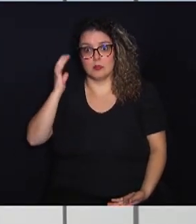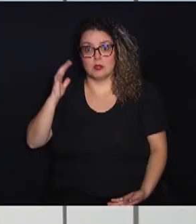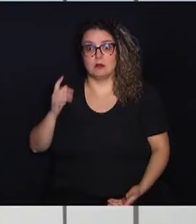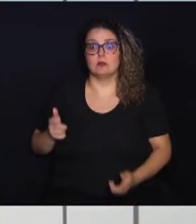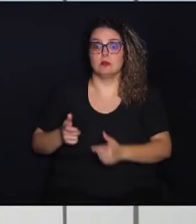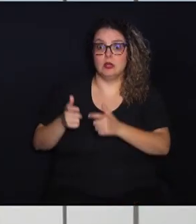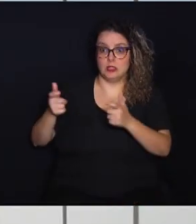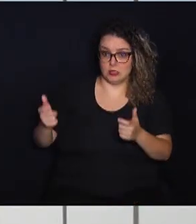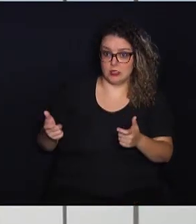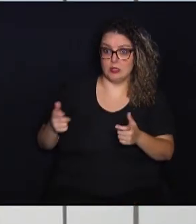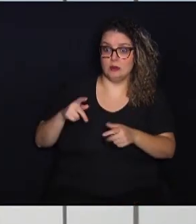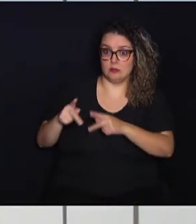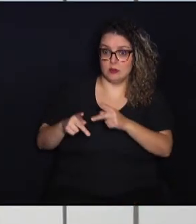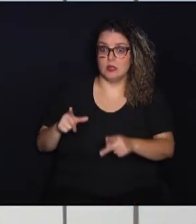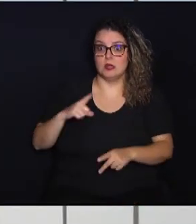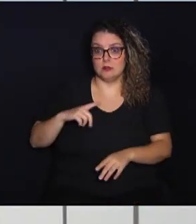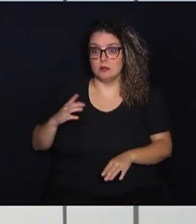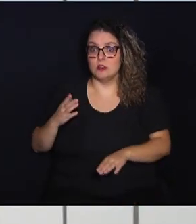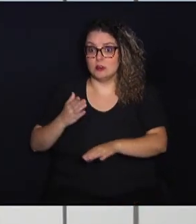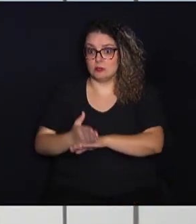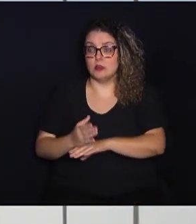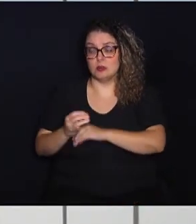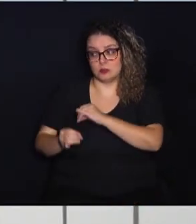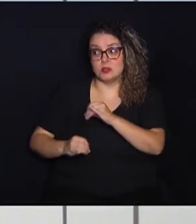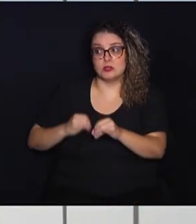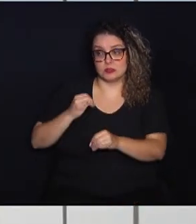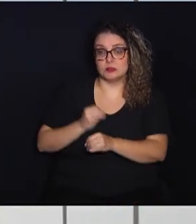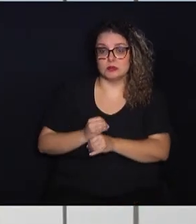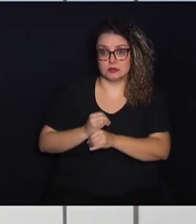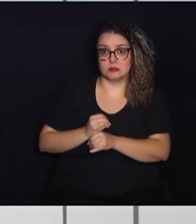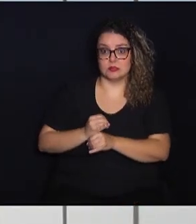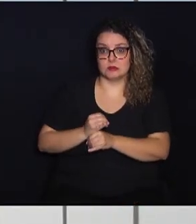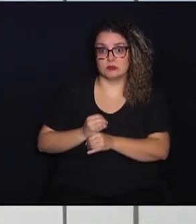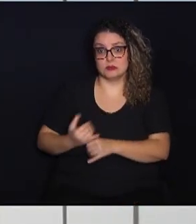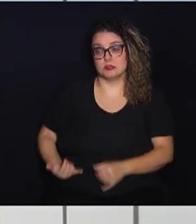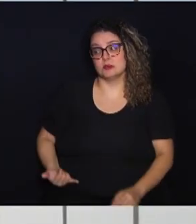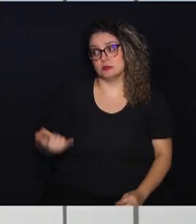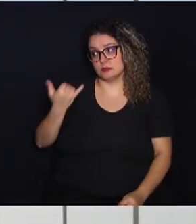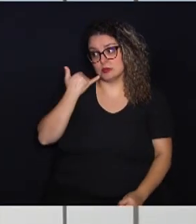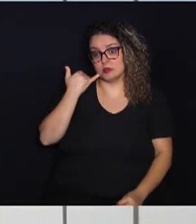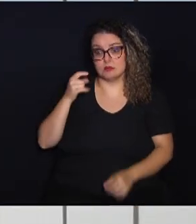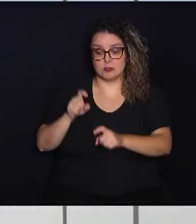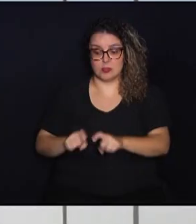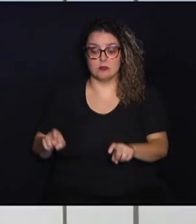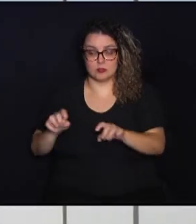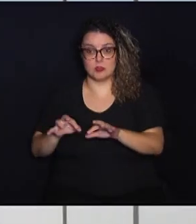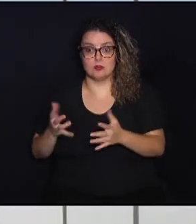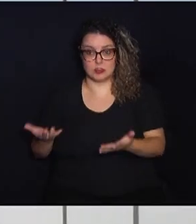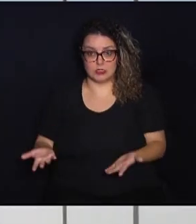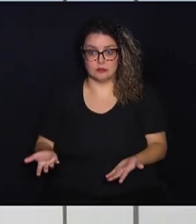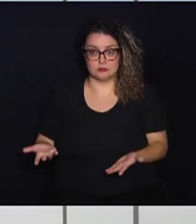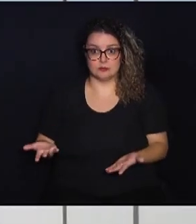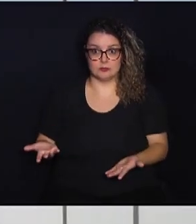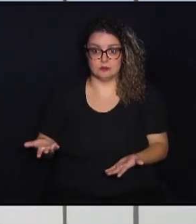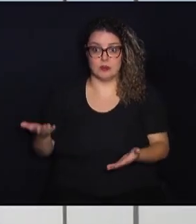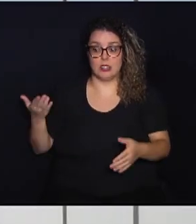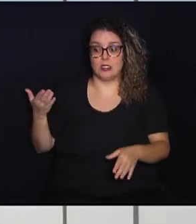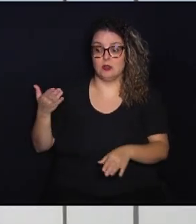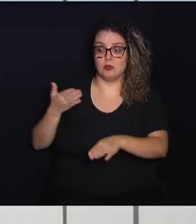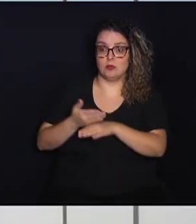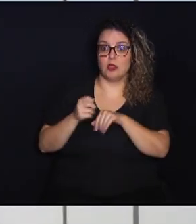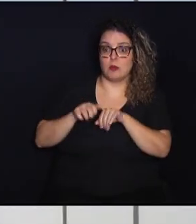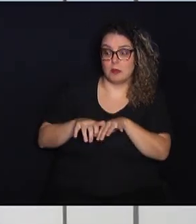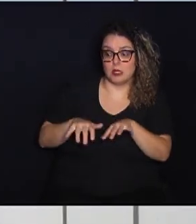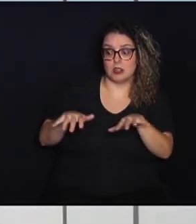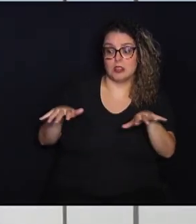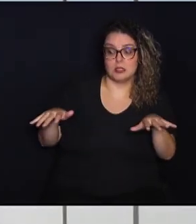maioria da população tem acesso à internet e a celulares e computadores. Então, esse acesso mais